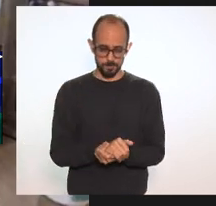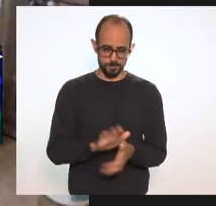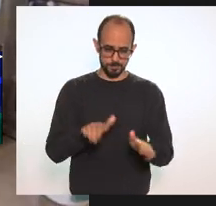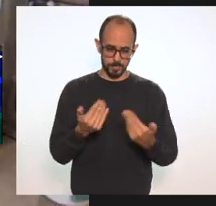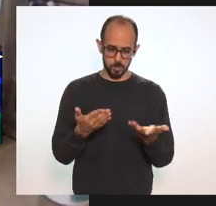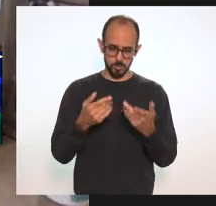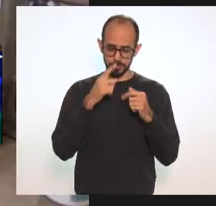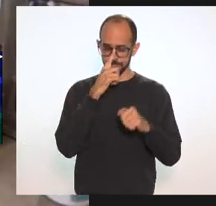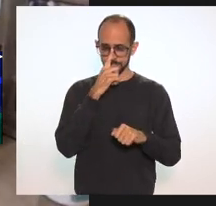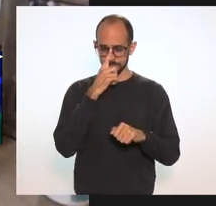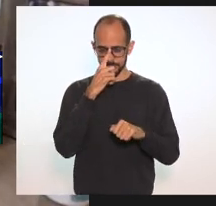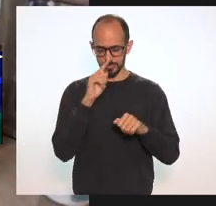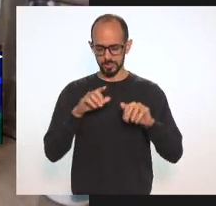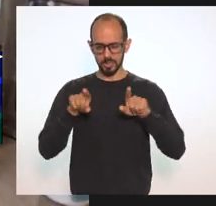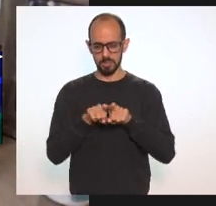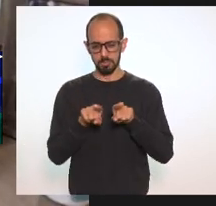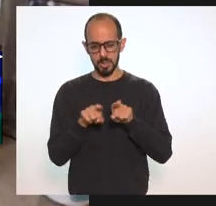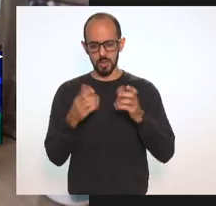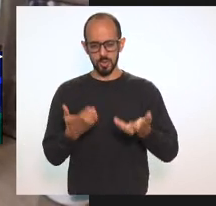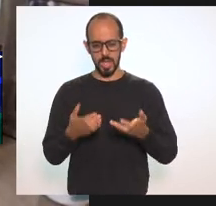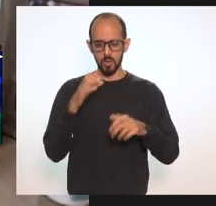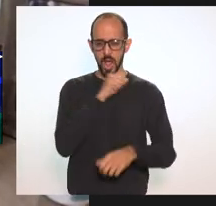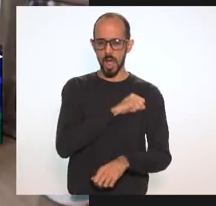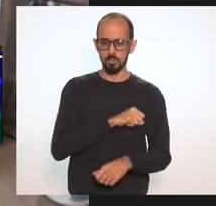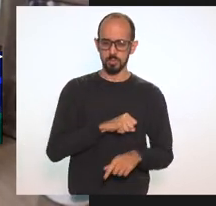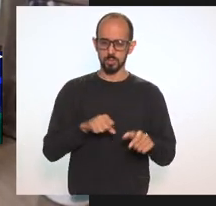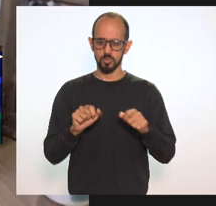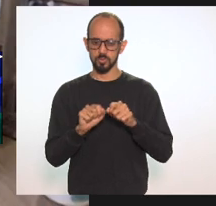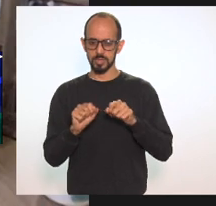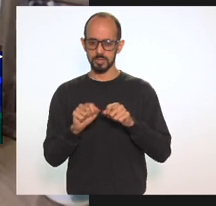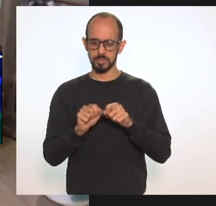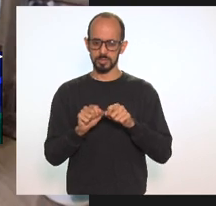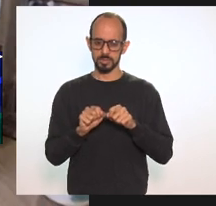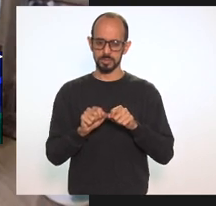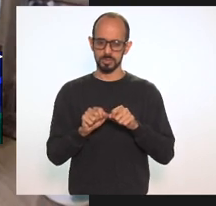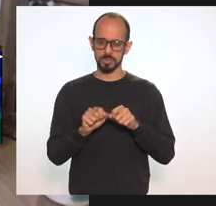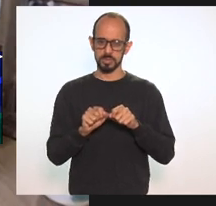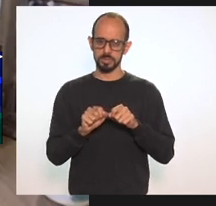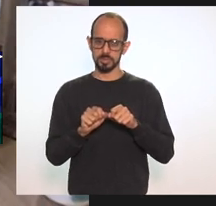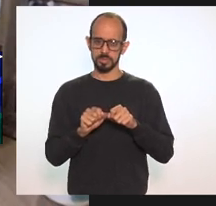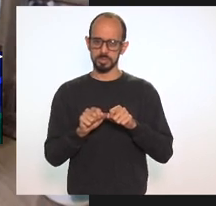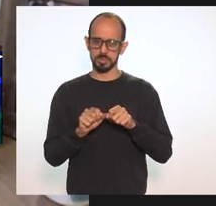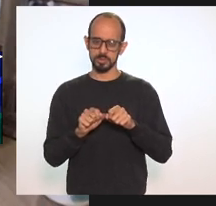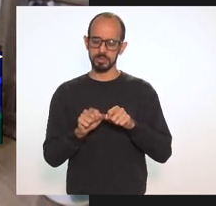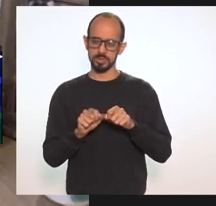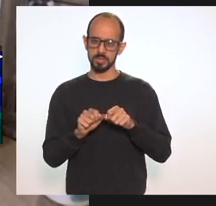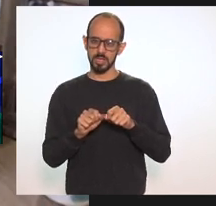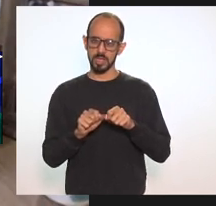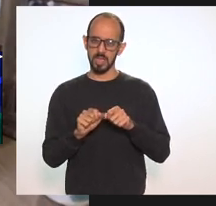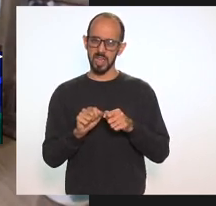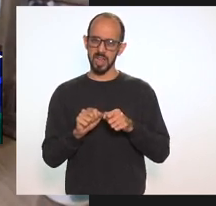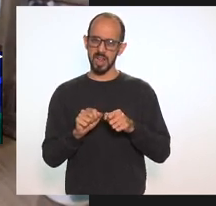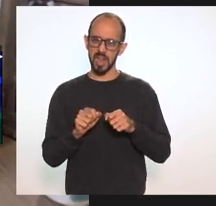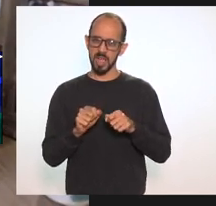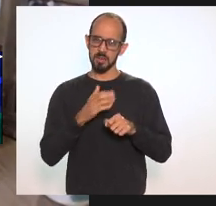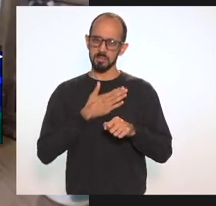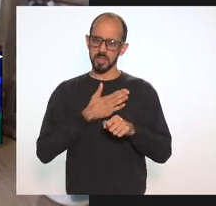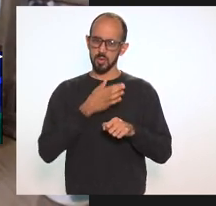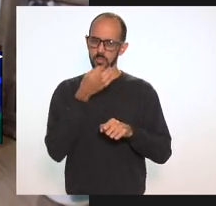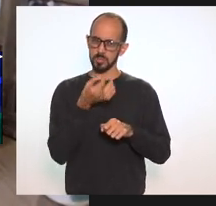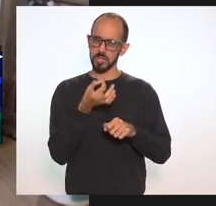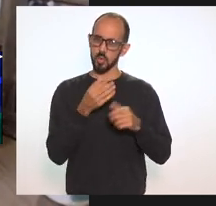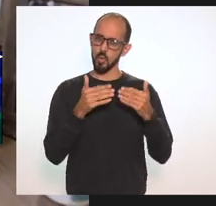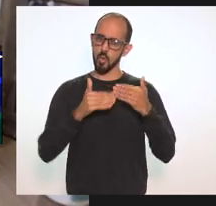eu queria aqui agora rapidamente fazer uma recurso também algumas falas diante dessa pandemia a gente